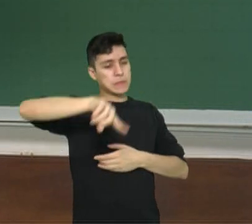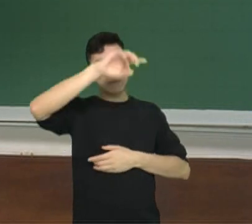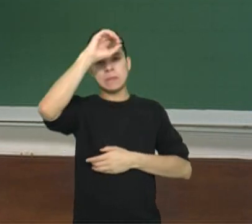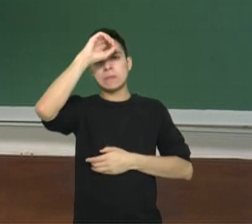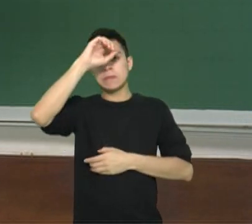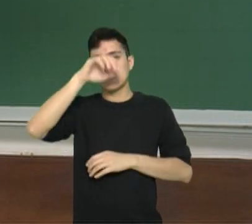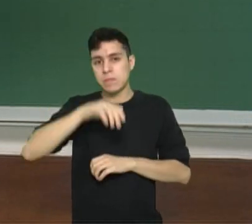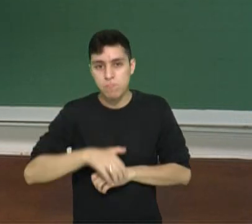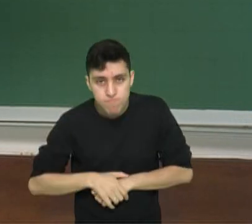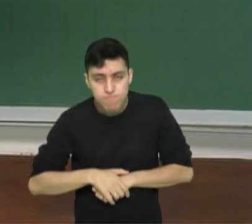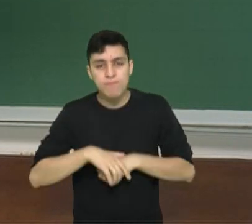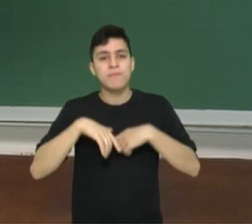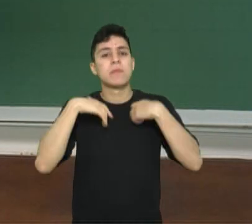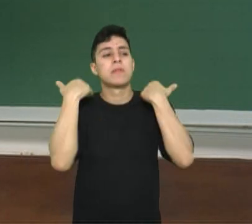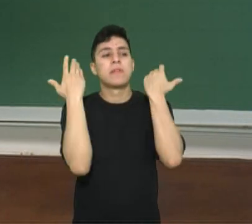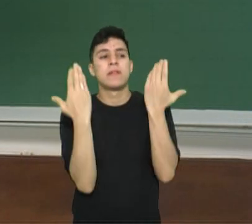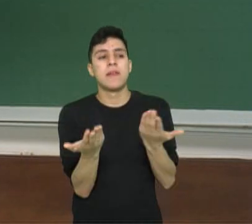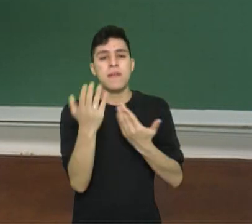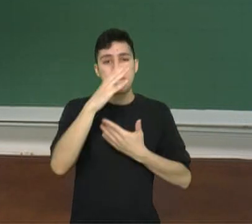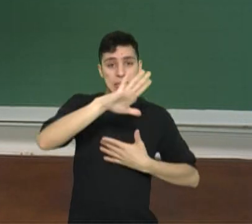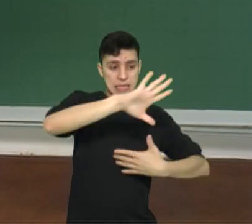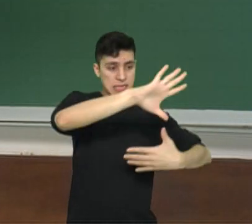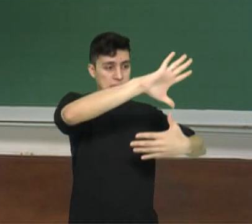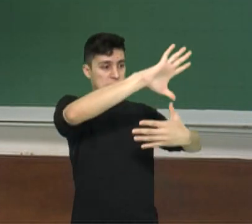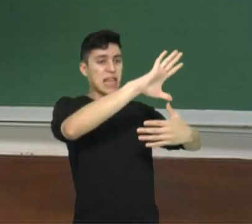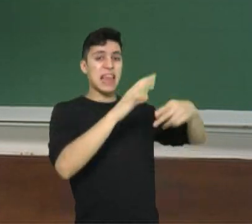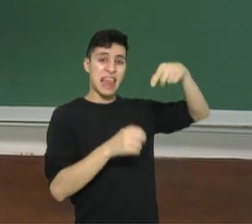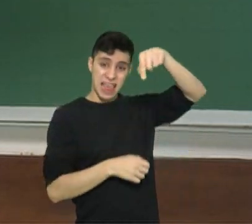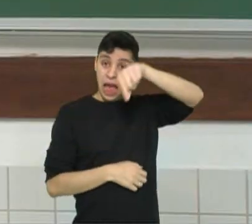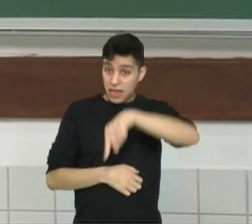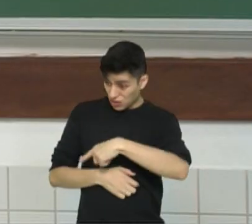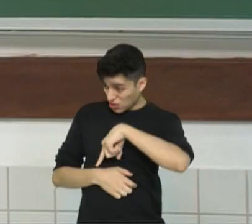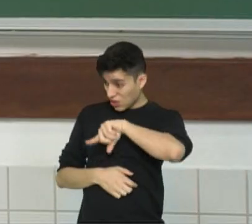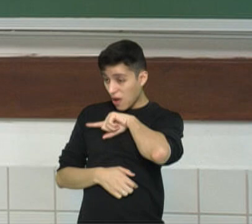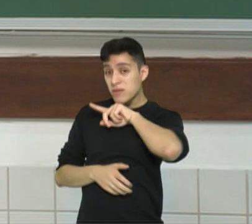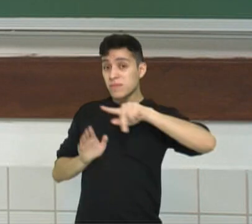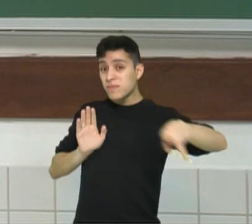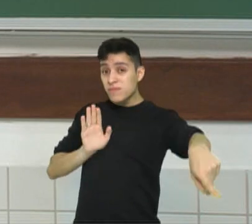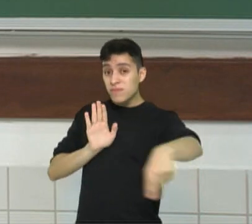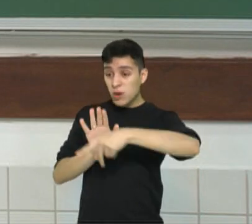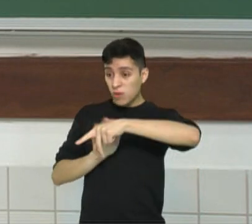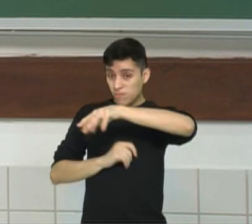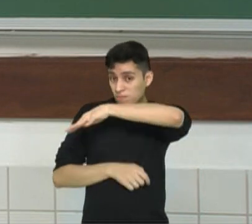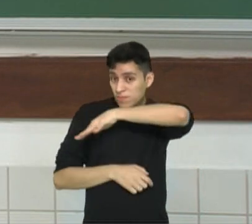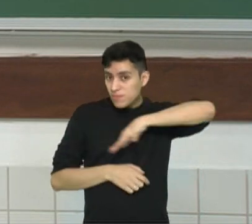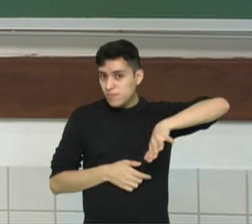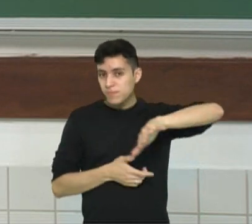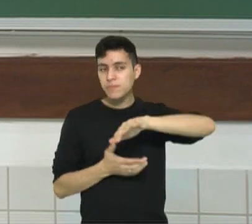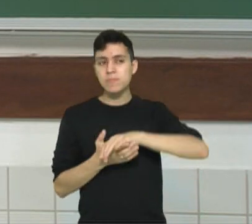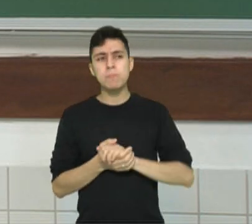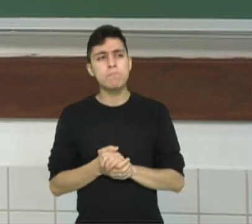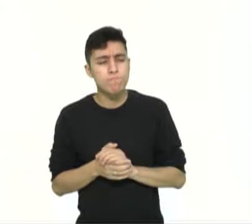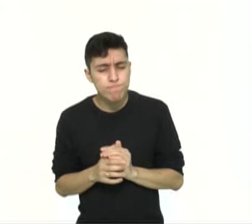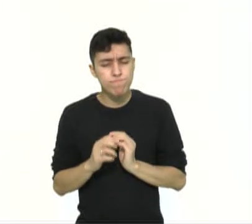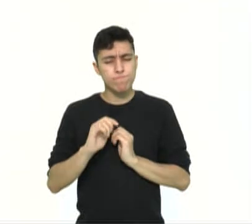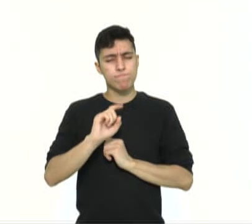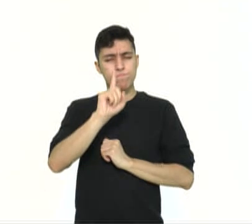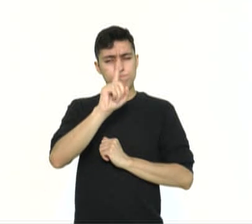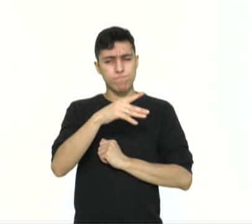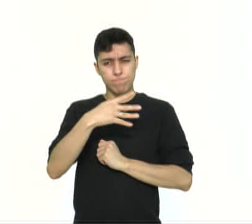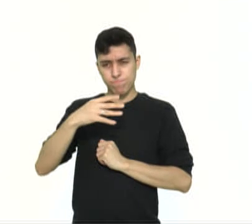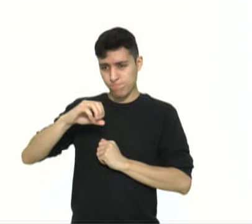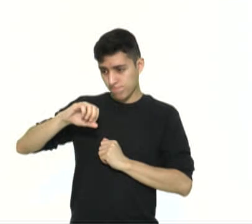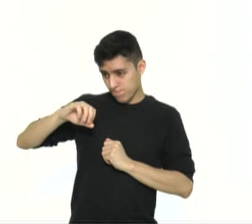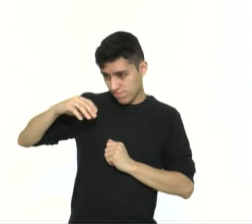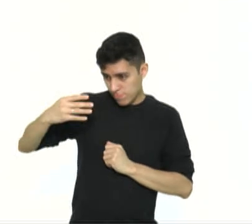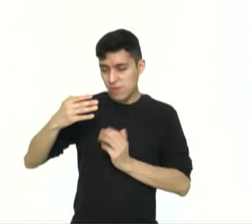conheciam, que era a América, o nosso continente. Bom, em 1494, uma